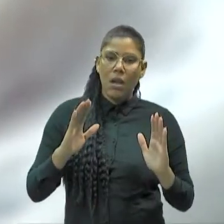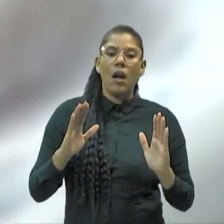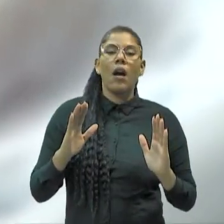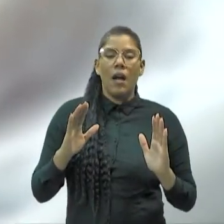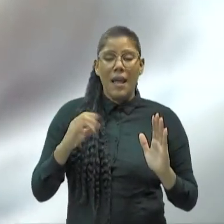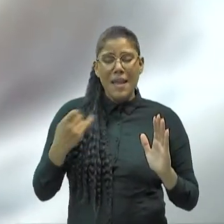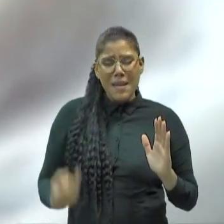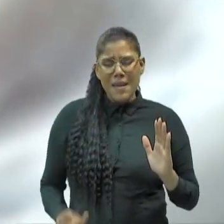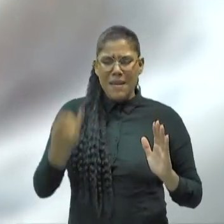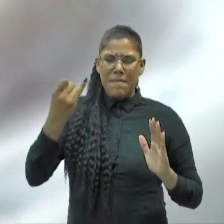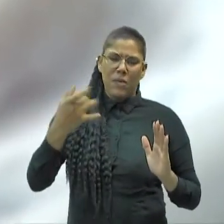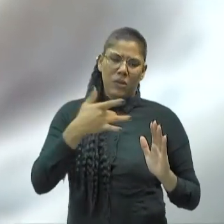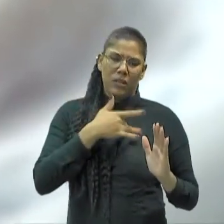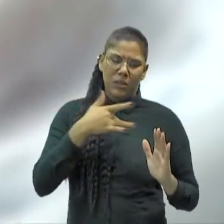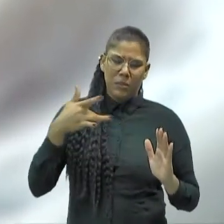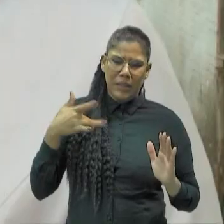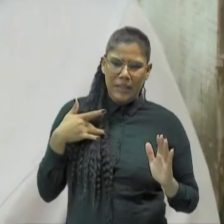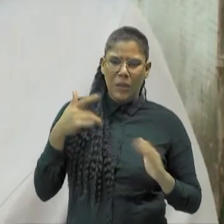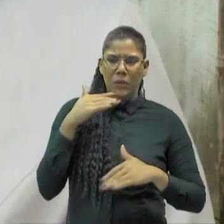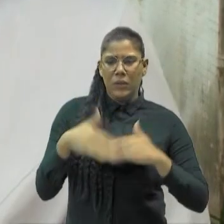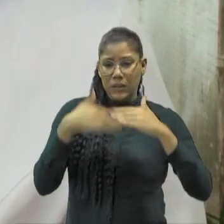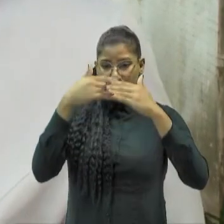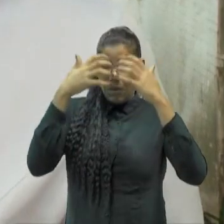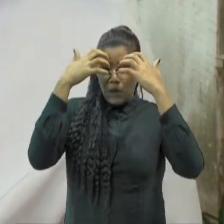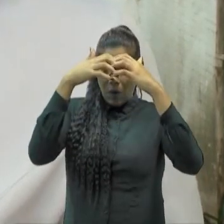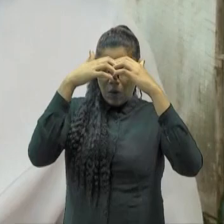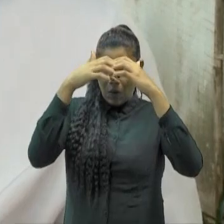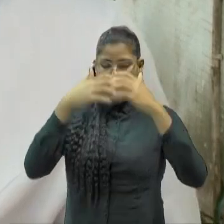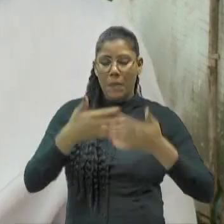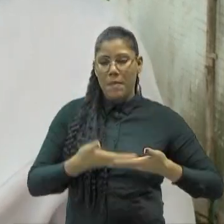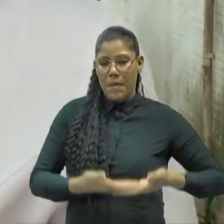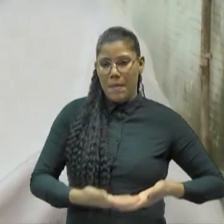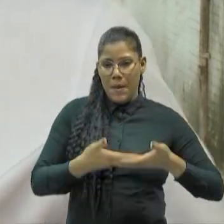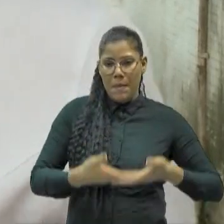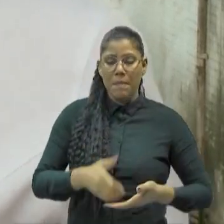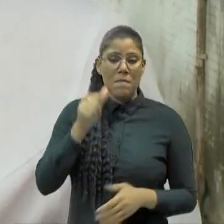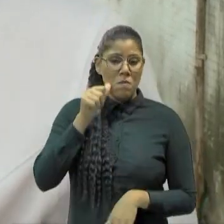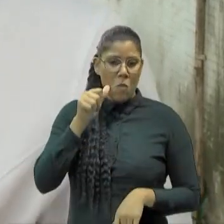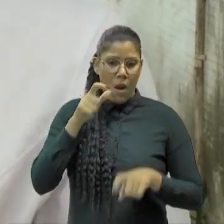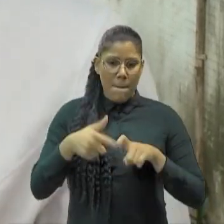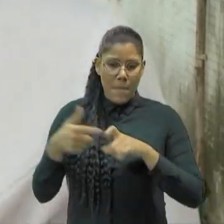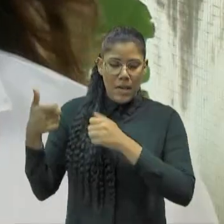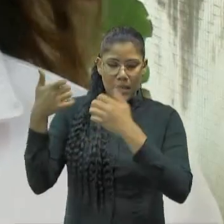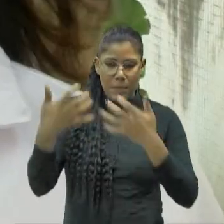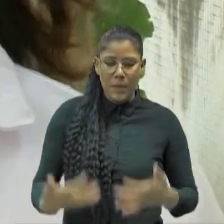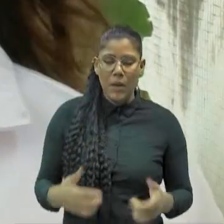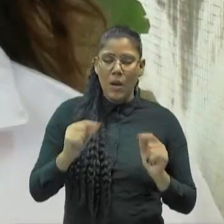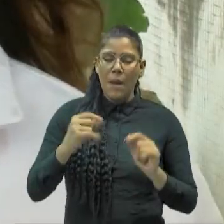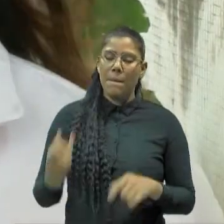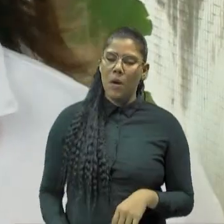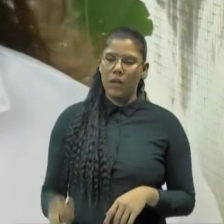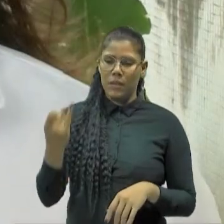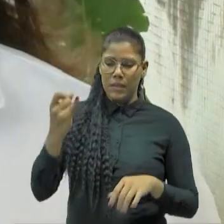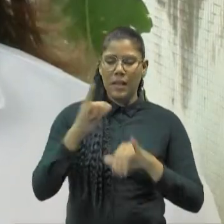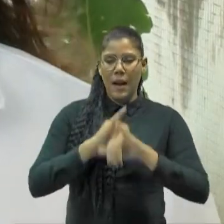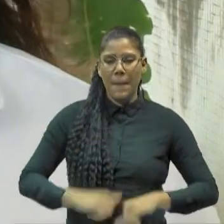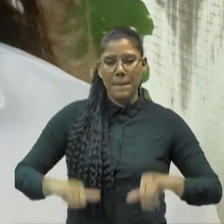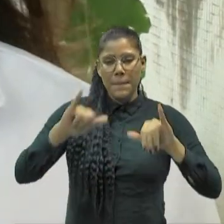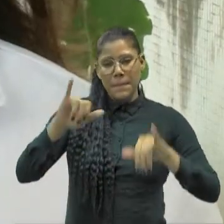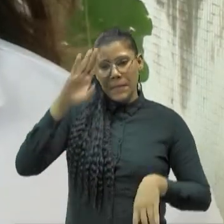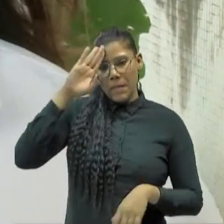o desenvolvimento cognitivo do bebê. Esta especialista destaca a importância da campanha, principalmente nos